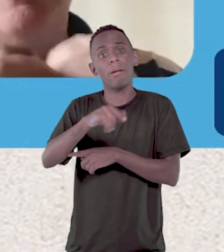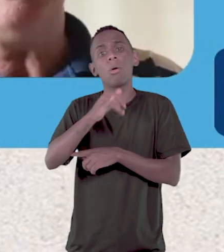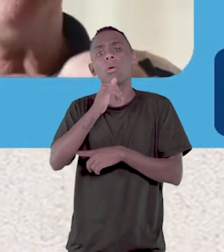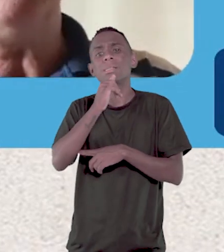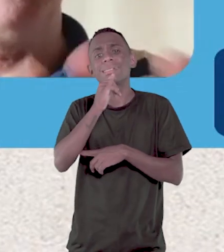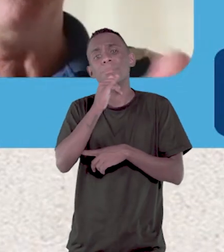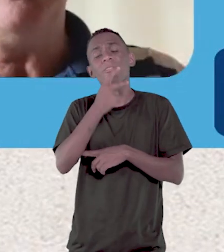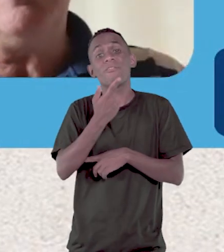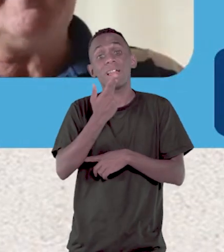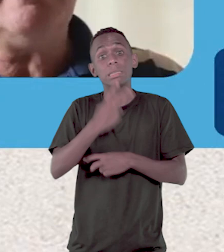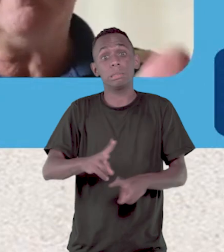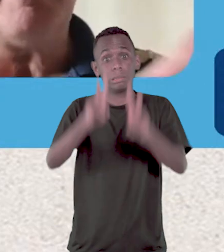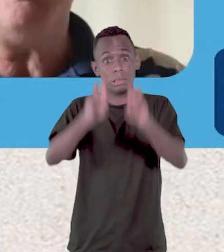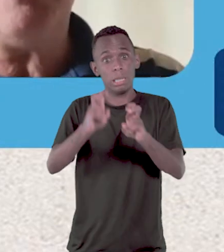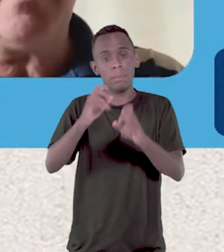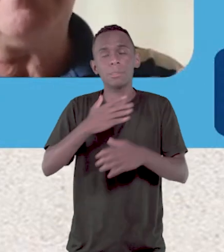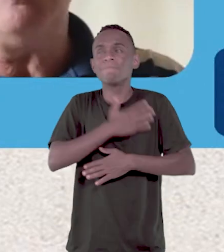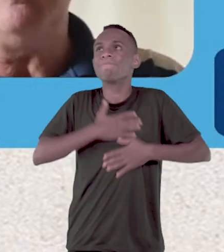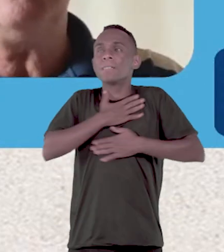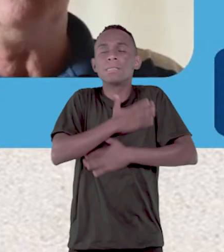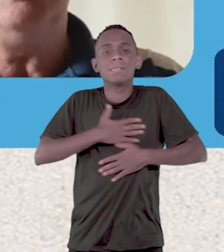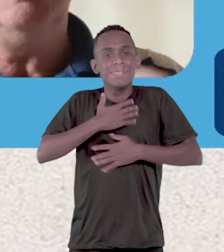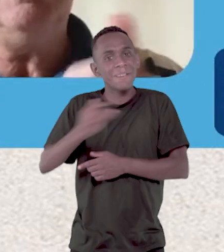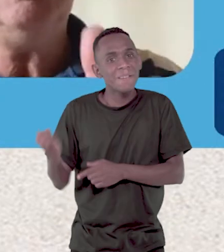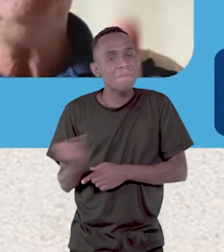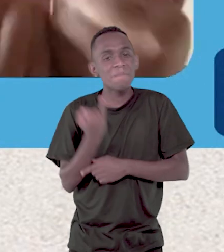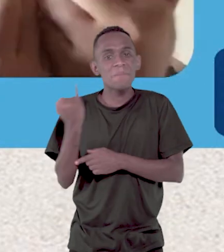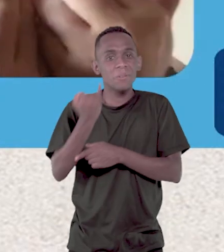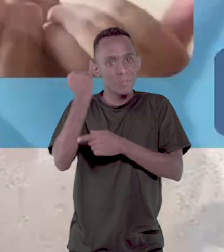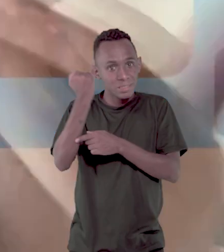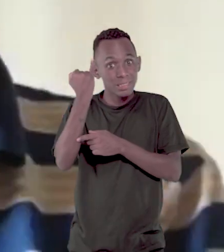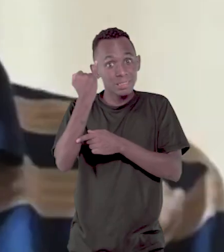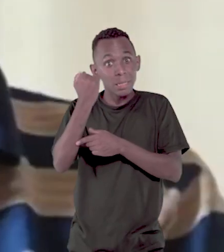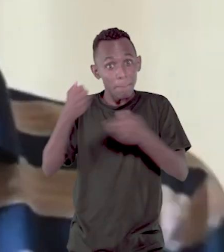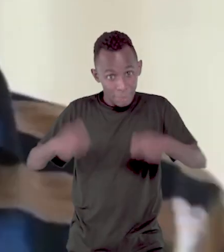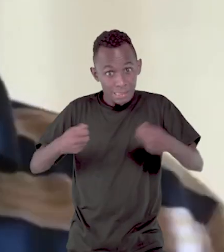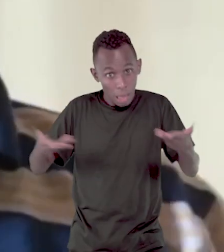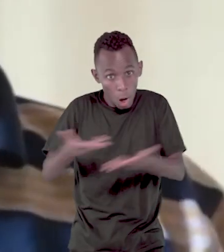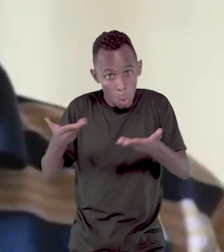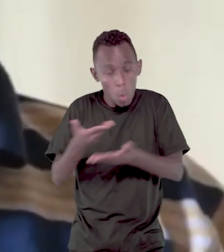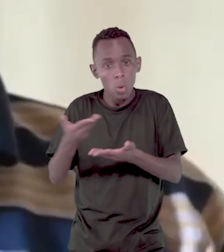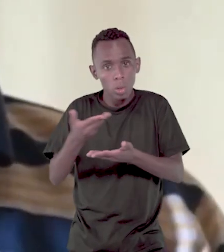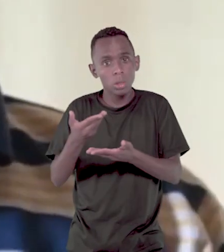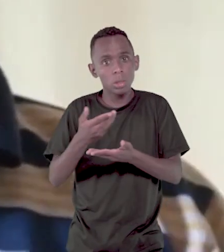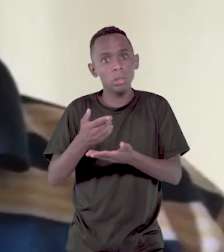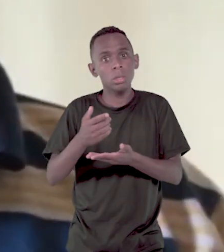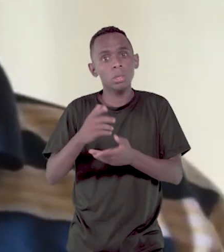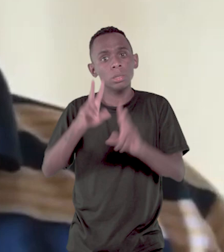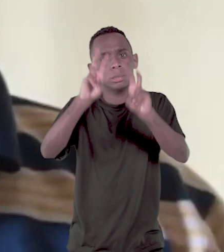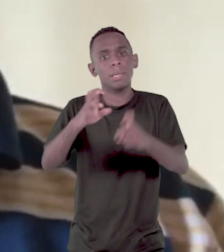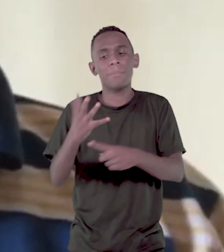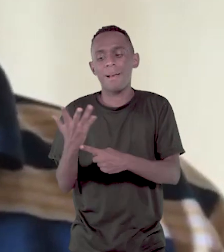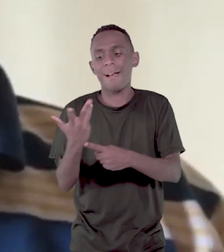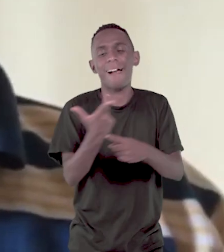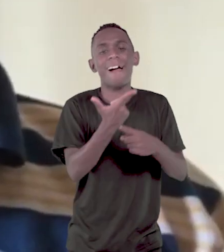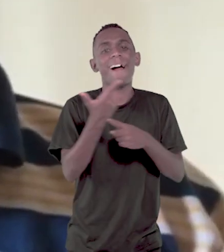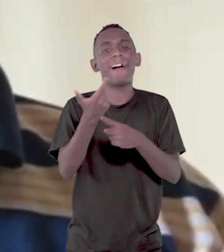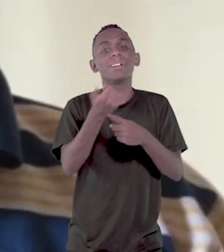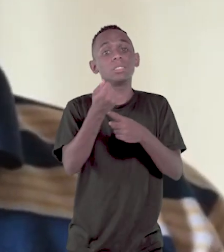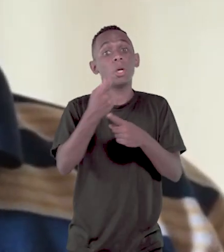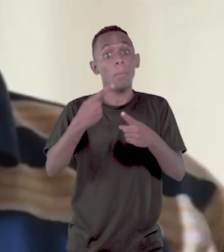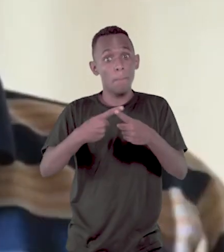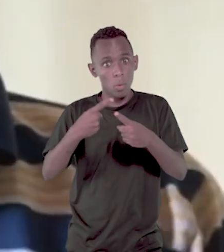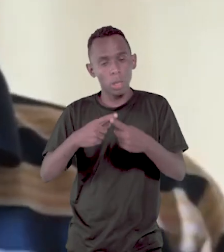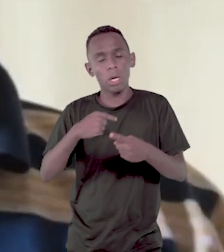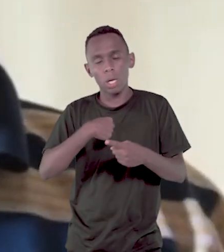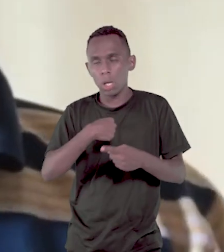mas é de falar de algo que é extremamente prazeroso e extremamente urgente, que é a arte, né?